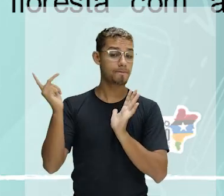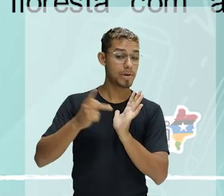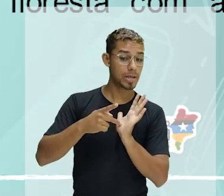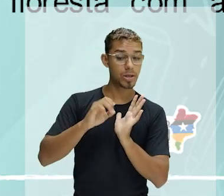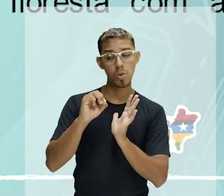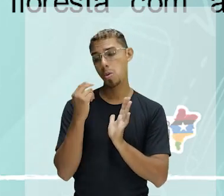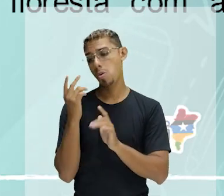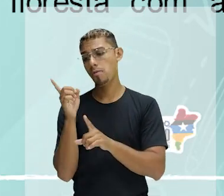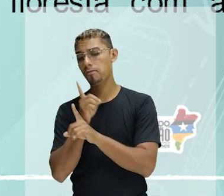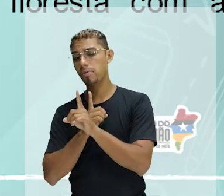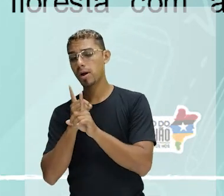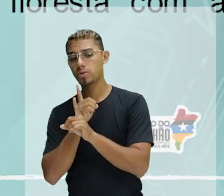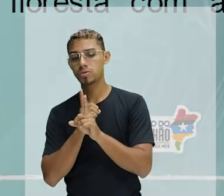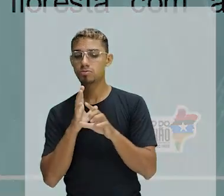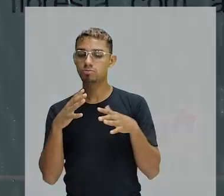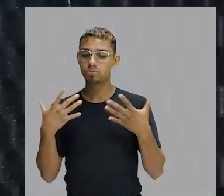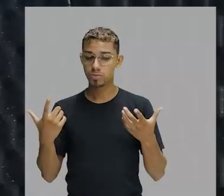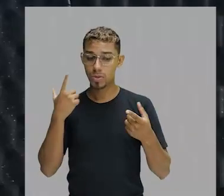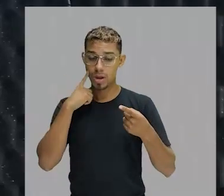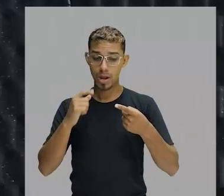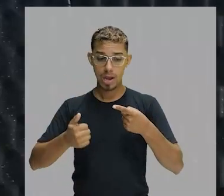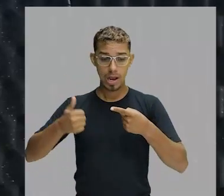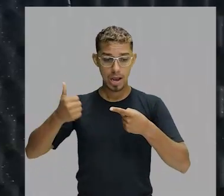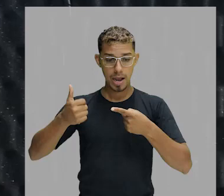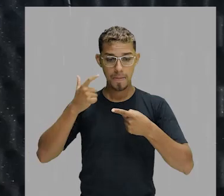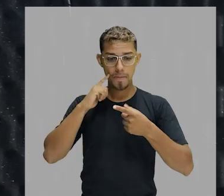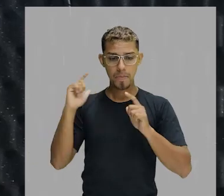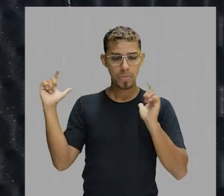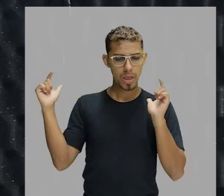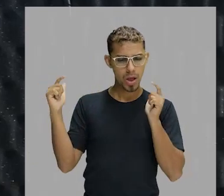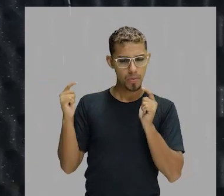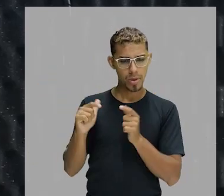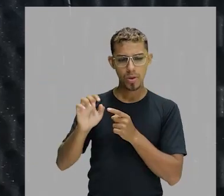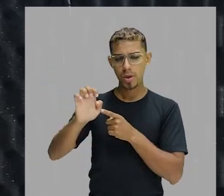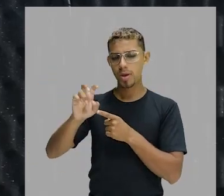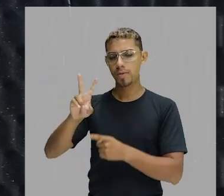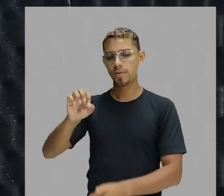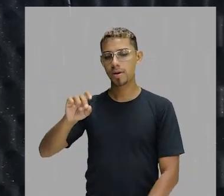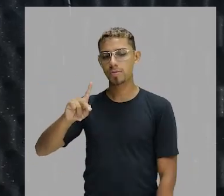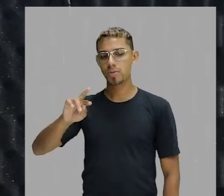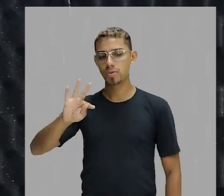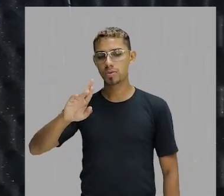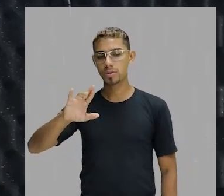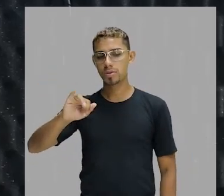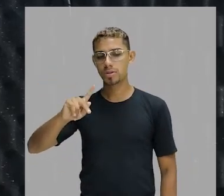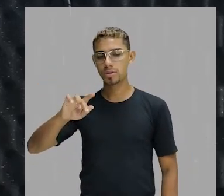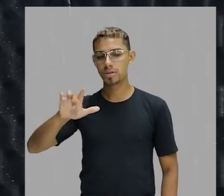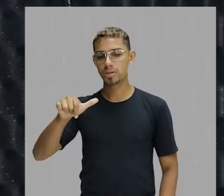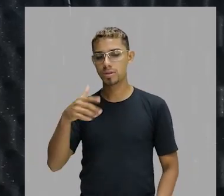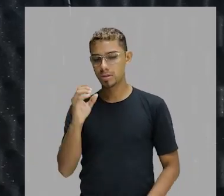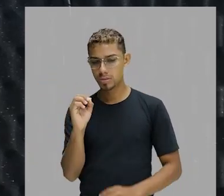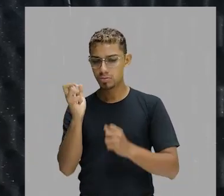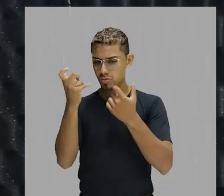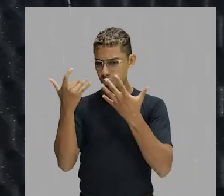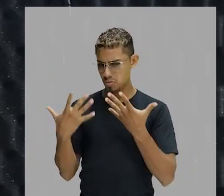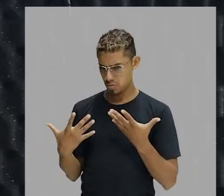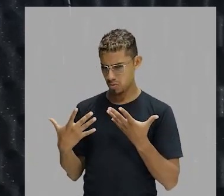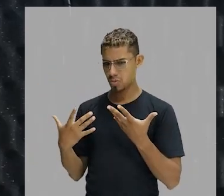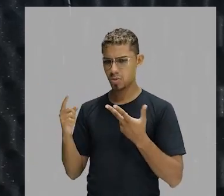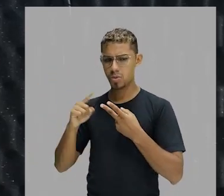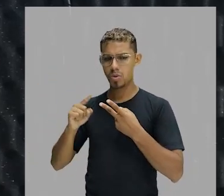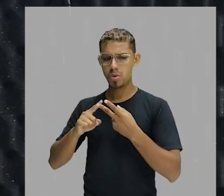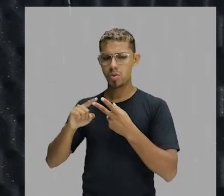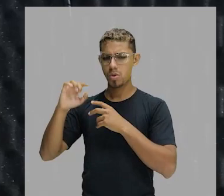menor evapotranspiração diminui os índices pluviométricos. Estima-se que metade das chuvas que ocorrem